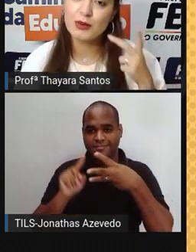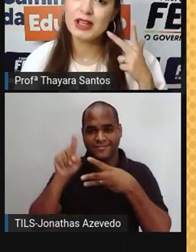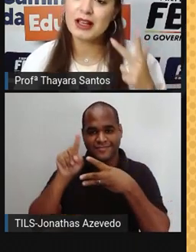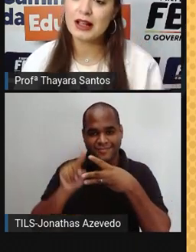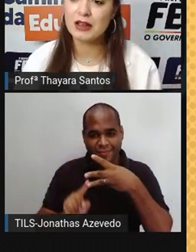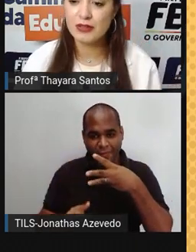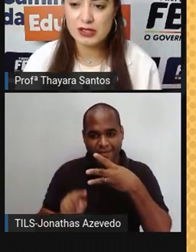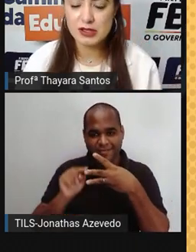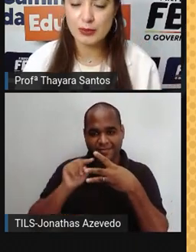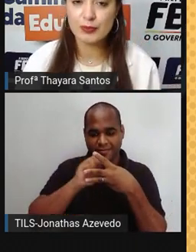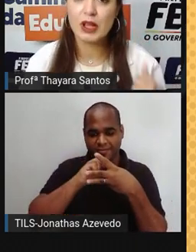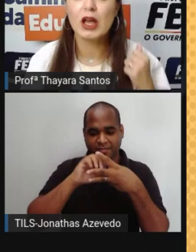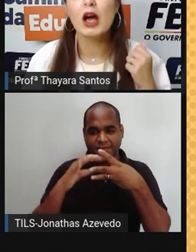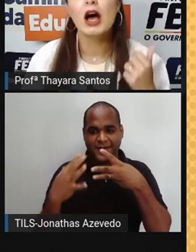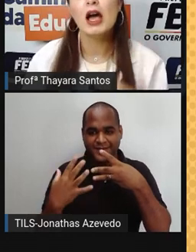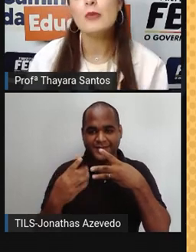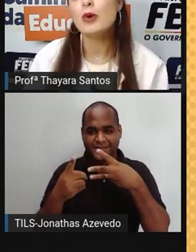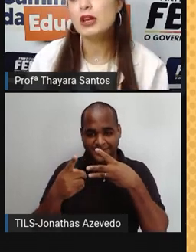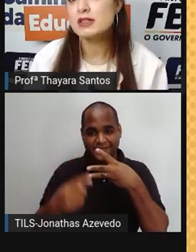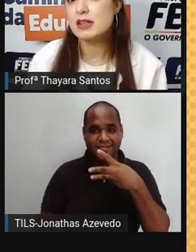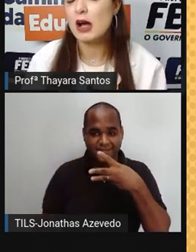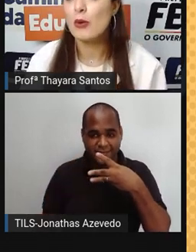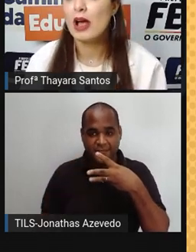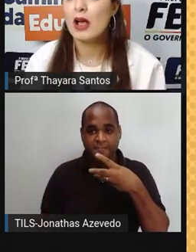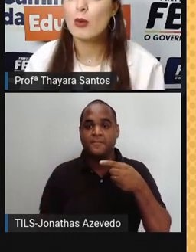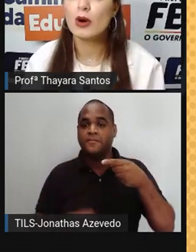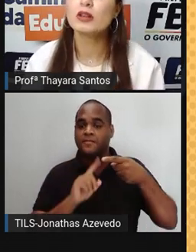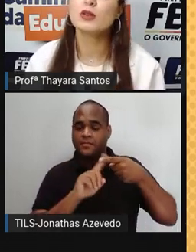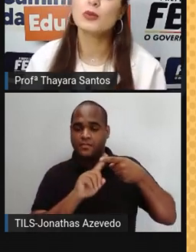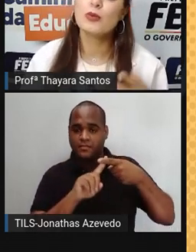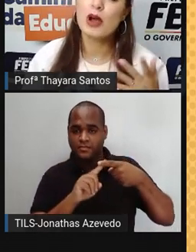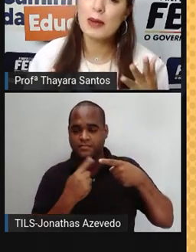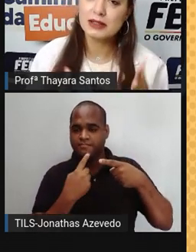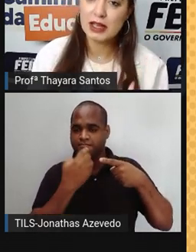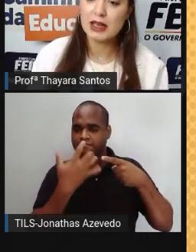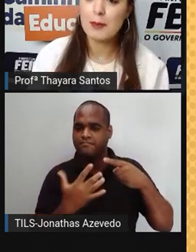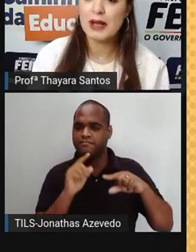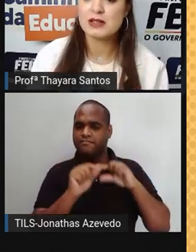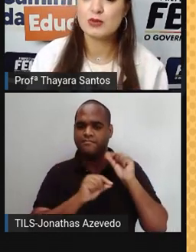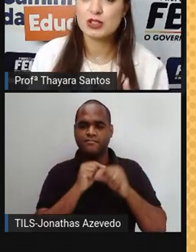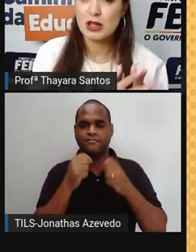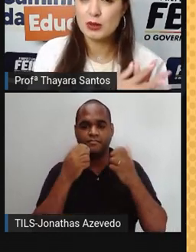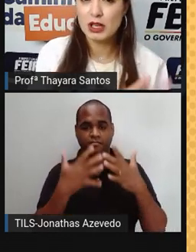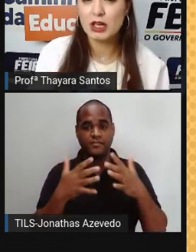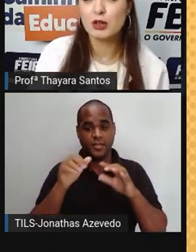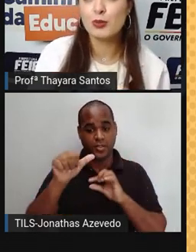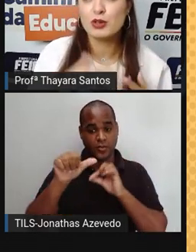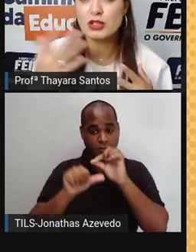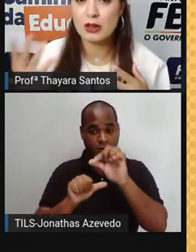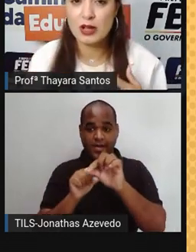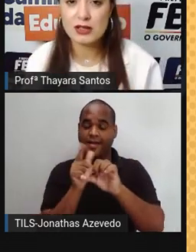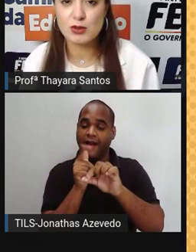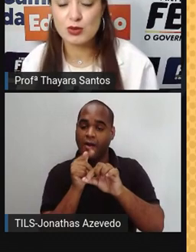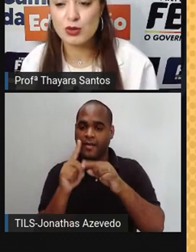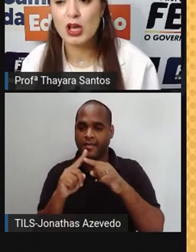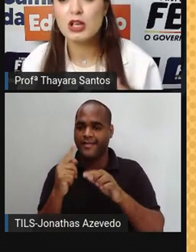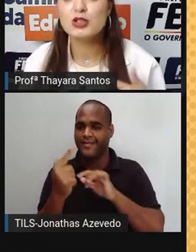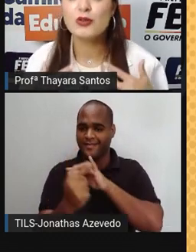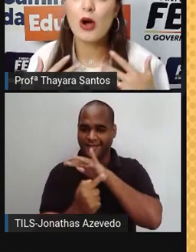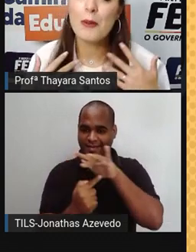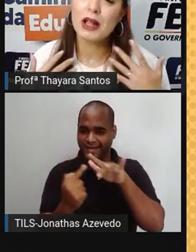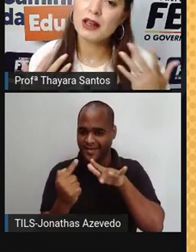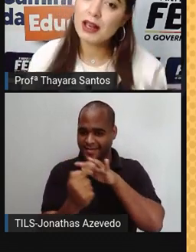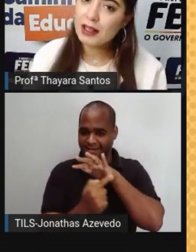evaporação e a calefação ebulição é quando uma matéria passa do estado líquido para o estado gasoso